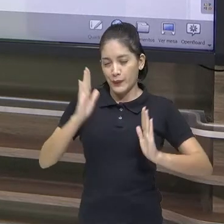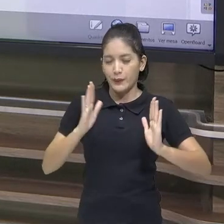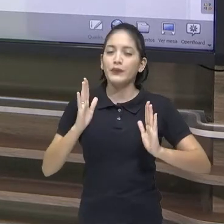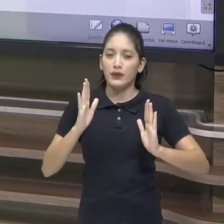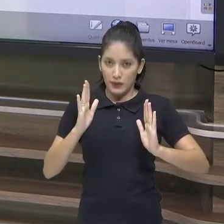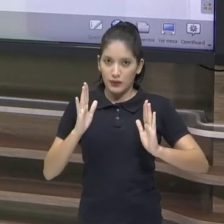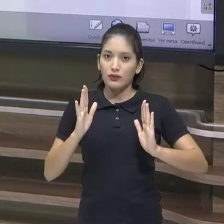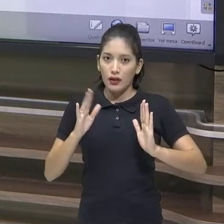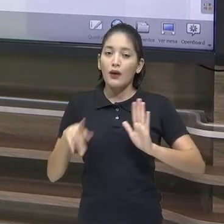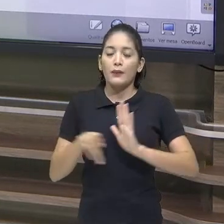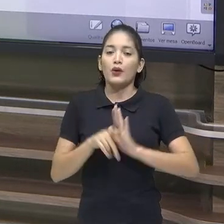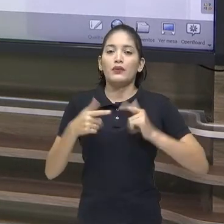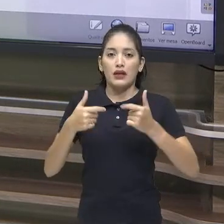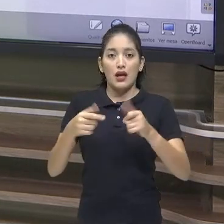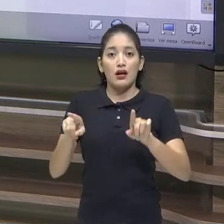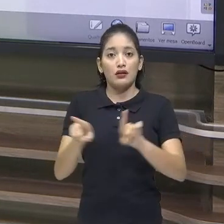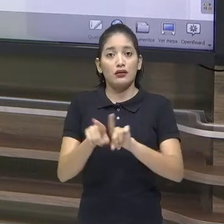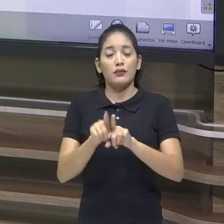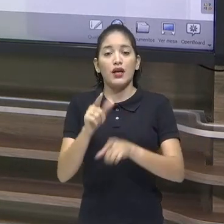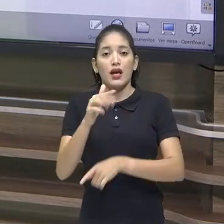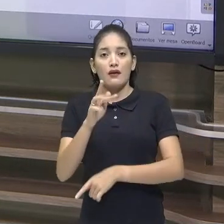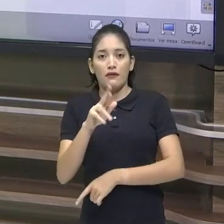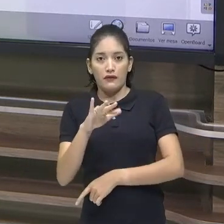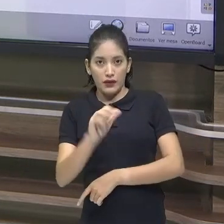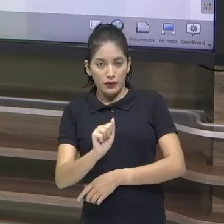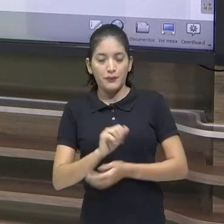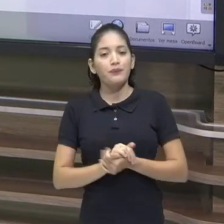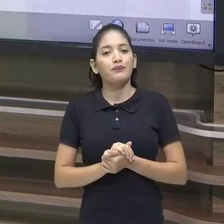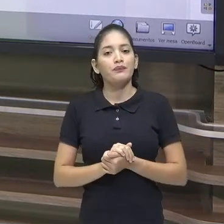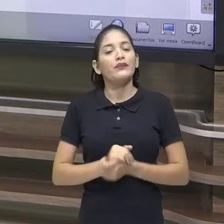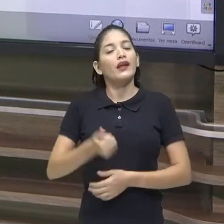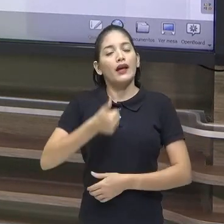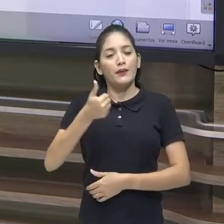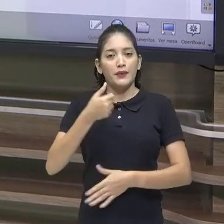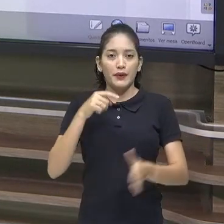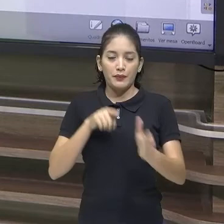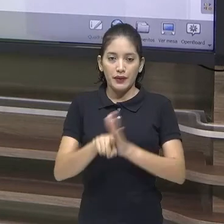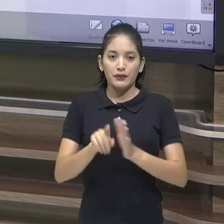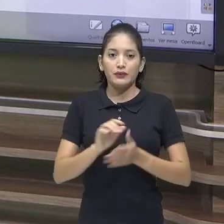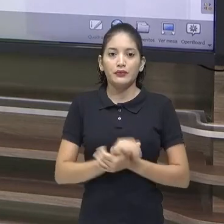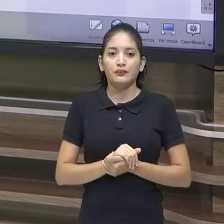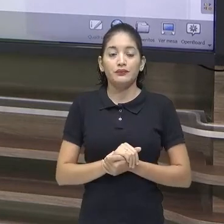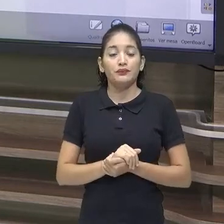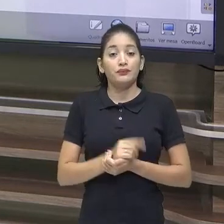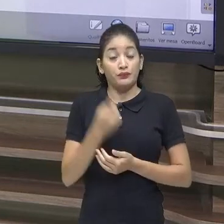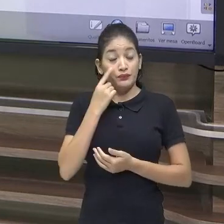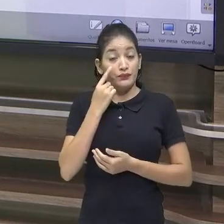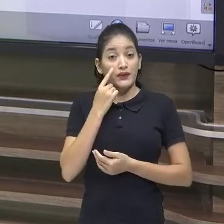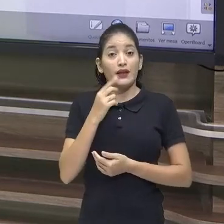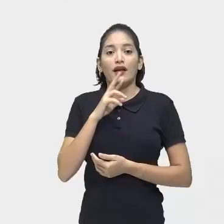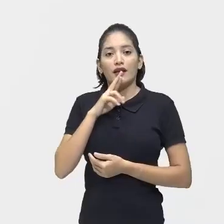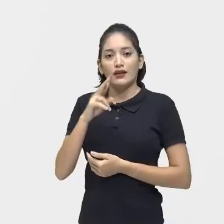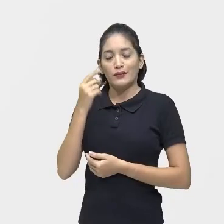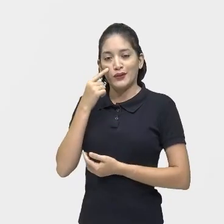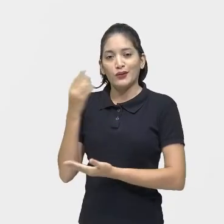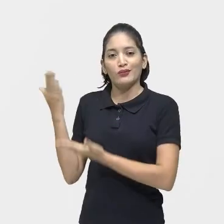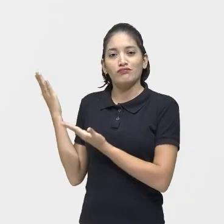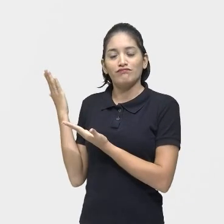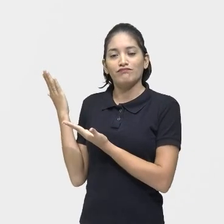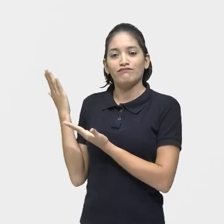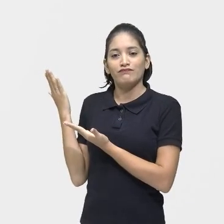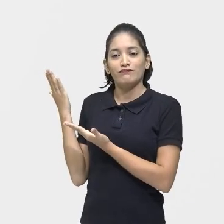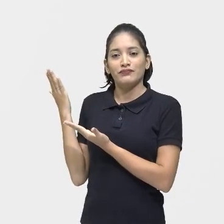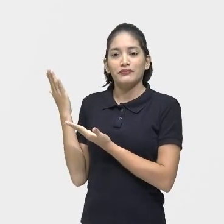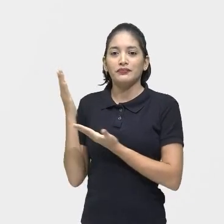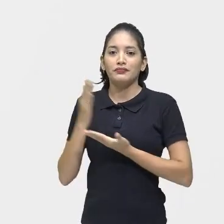da Guerra Fria, tá bom? Então, essa daí foi a nossa primeira questão. Aí tem o gabarito para vocês observarem. Vejam